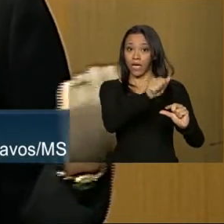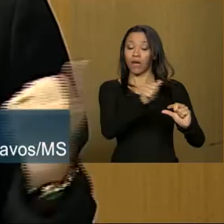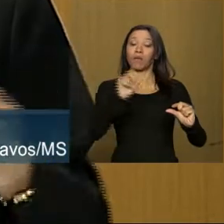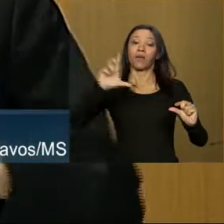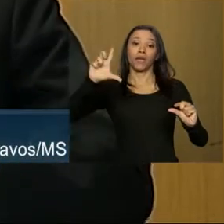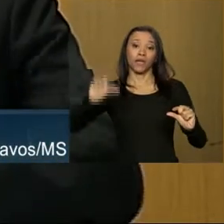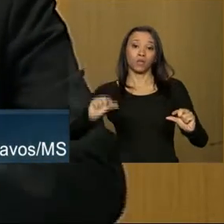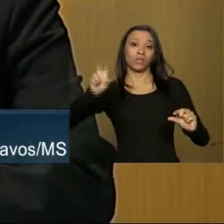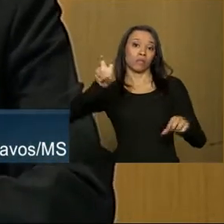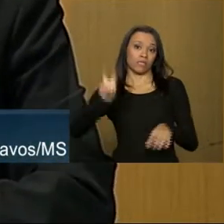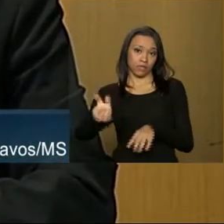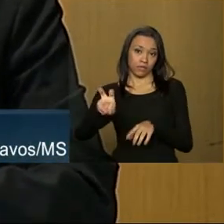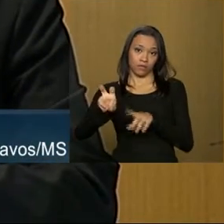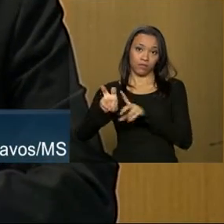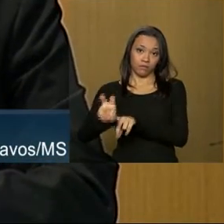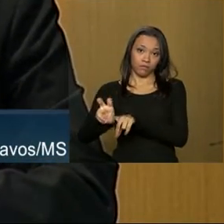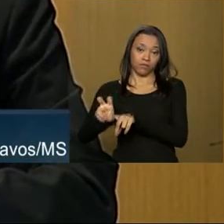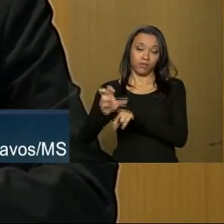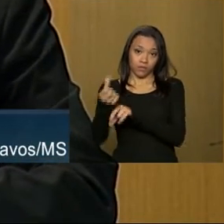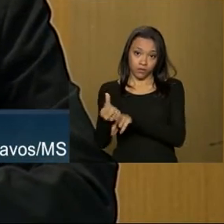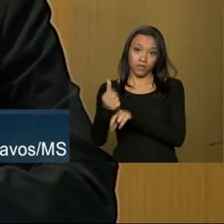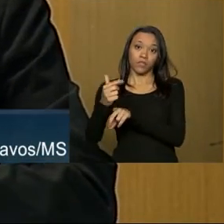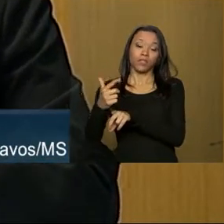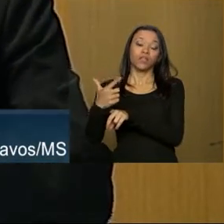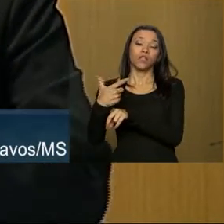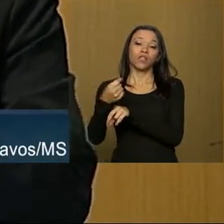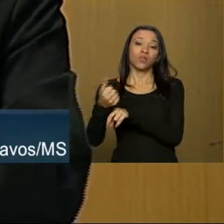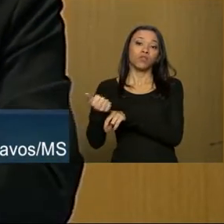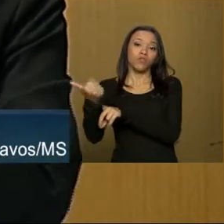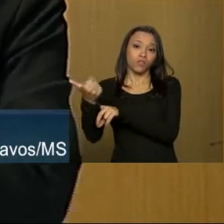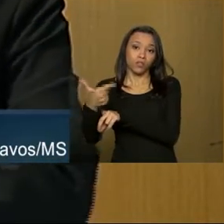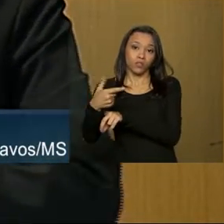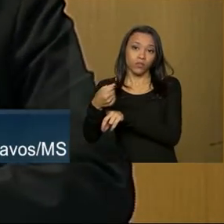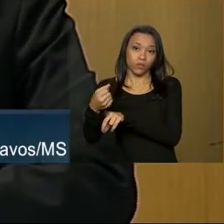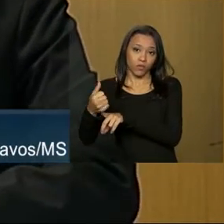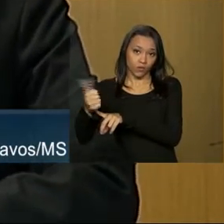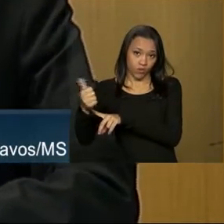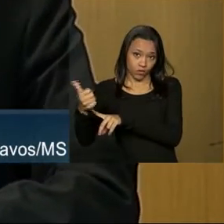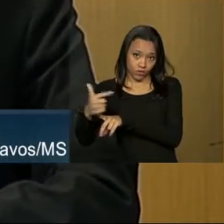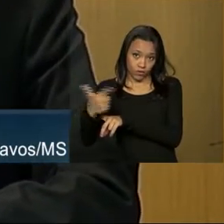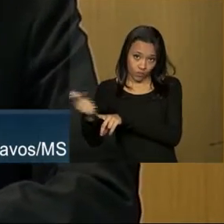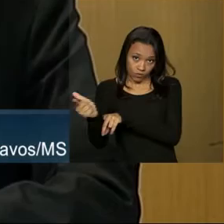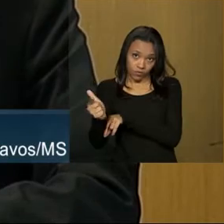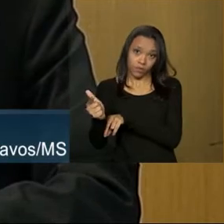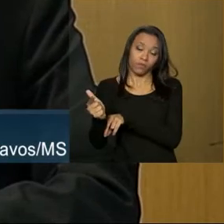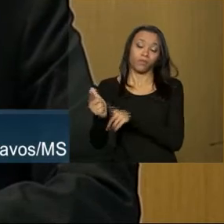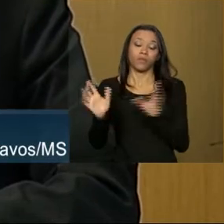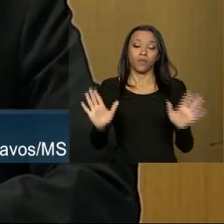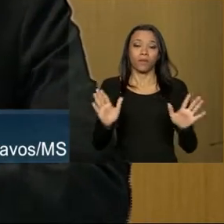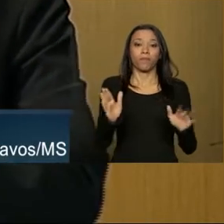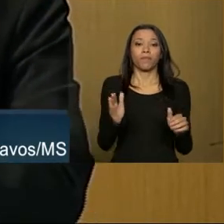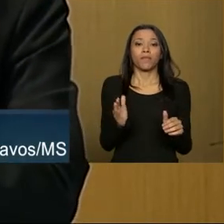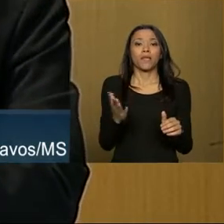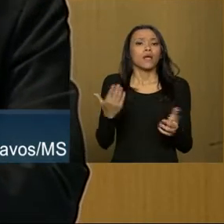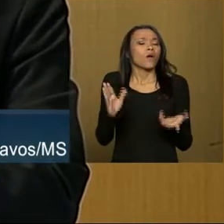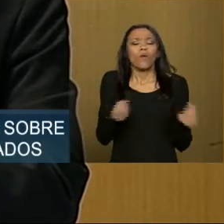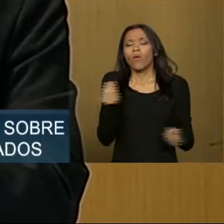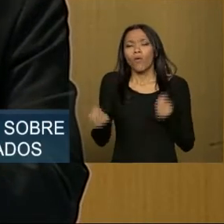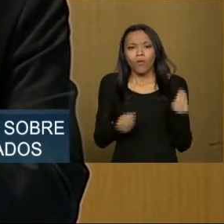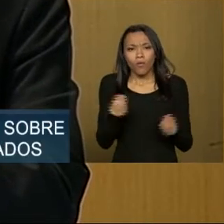A OMS ela fez esse mesmo, um plano semelhante ao plano brasileiro, 2 anos depois, em 2013. Como